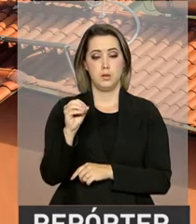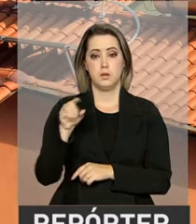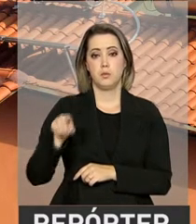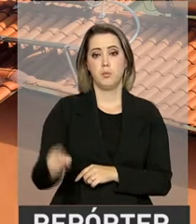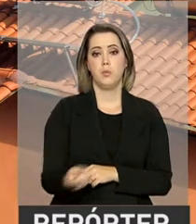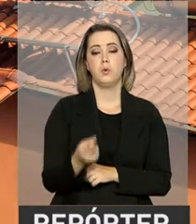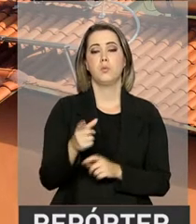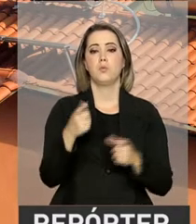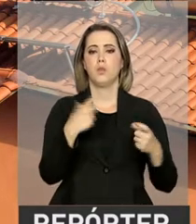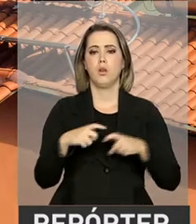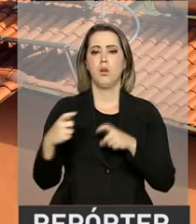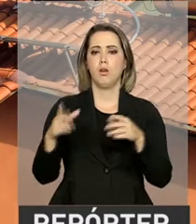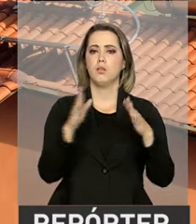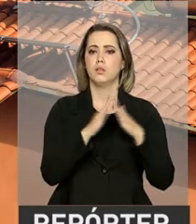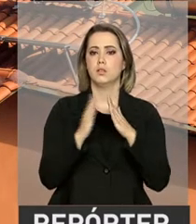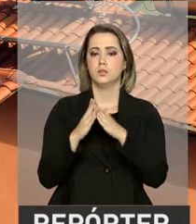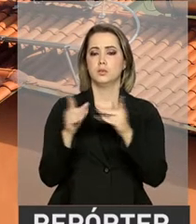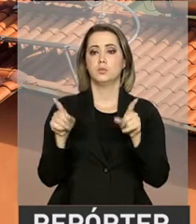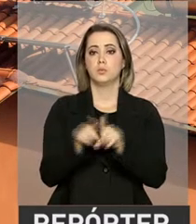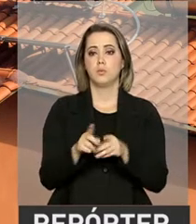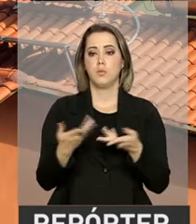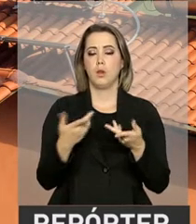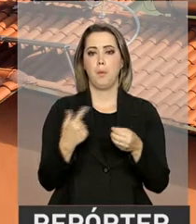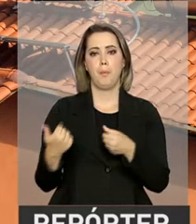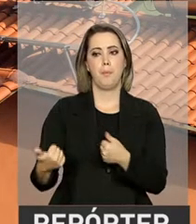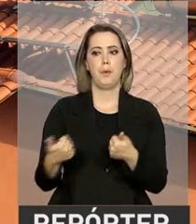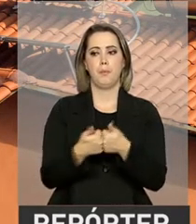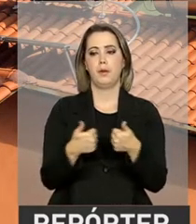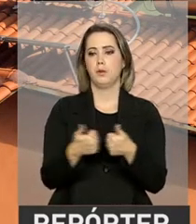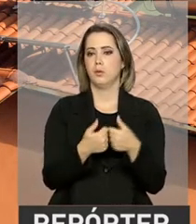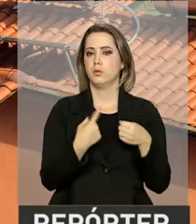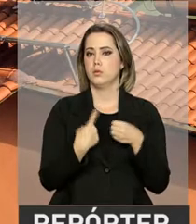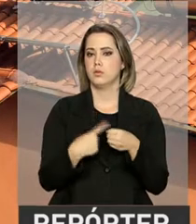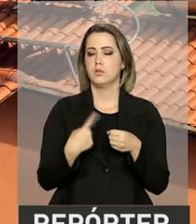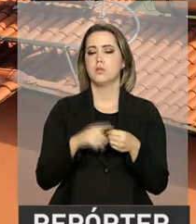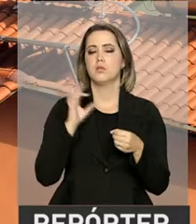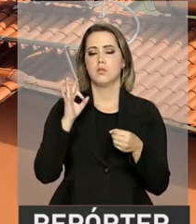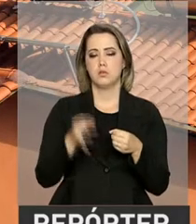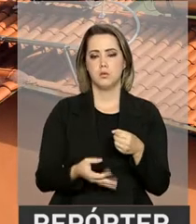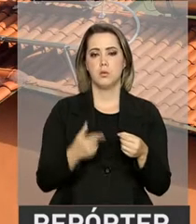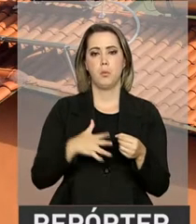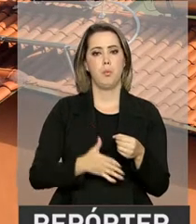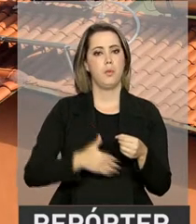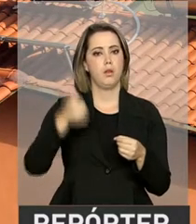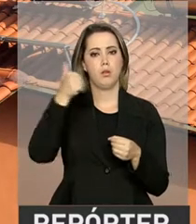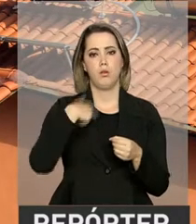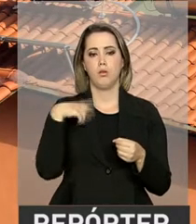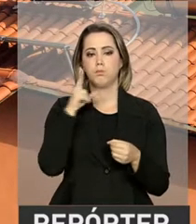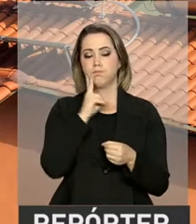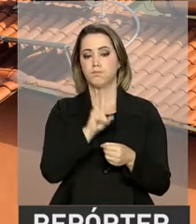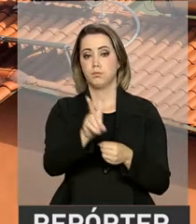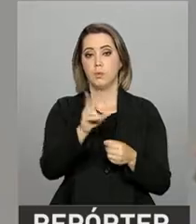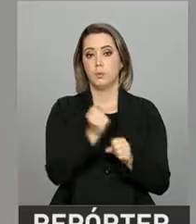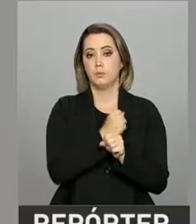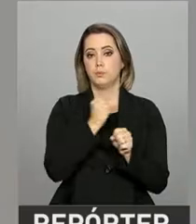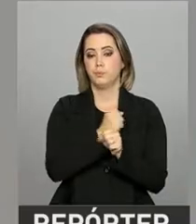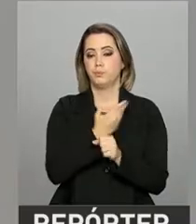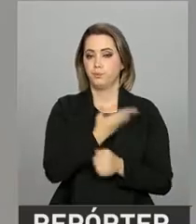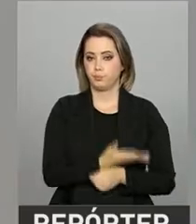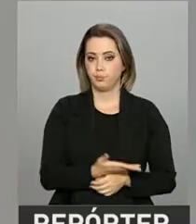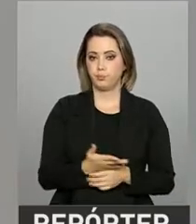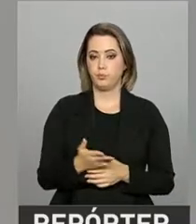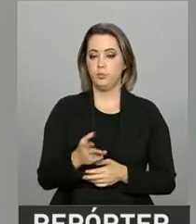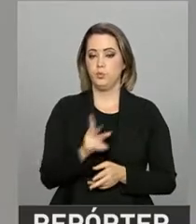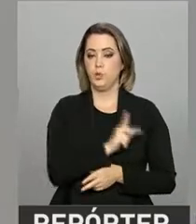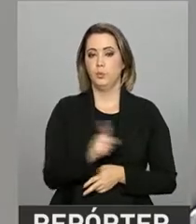também tratam da inserção urbana. Quanto maior a proximidade de bairros já consolidados, melhor será a avaliação do empreendimento. O presidente